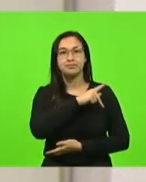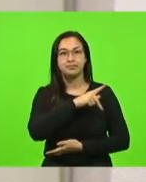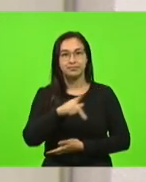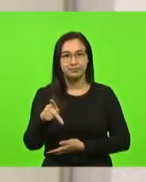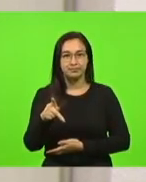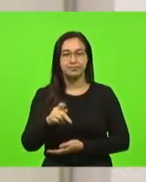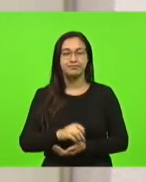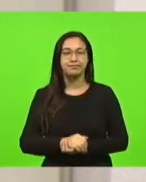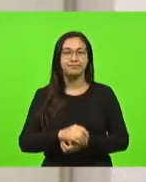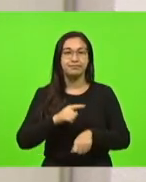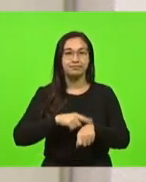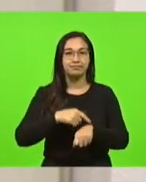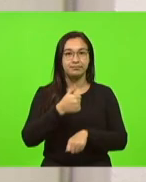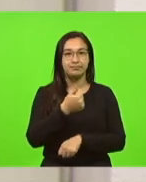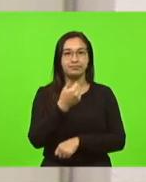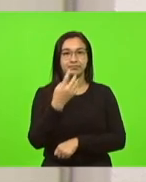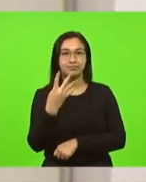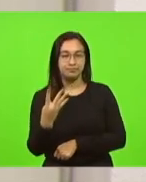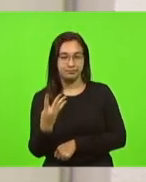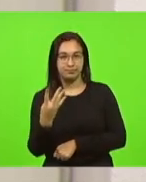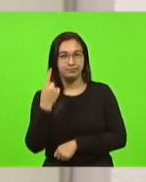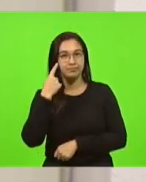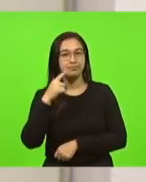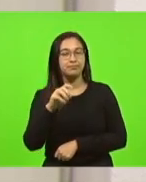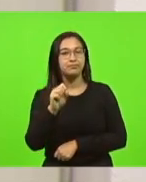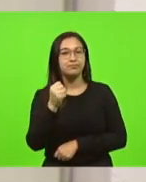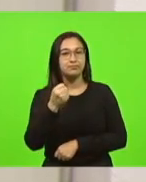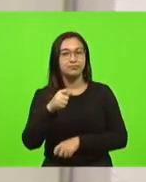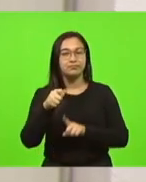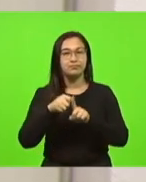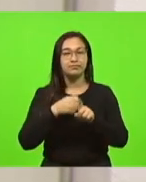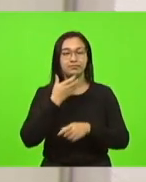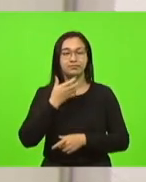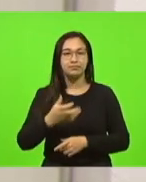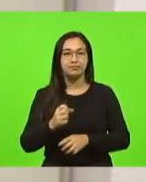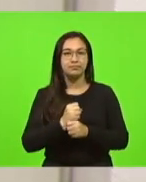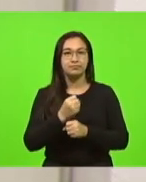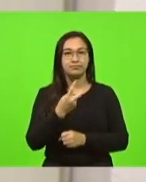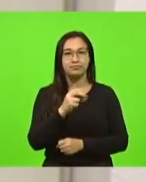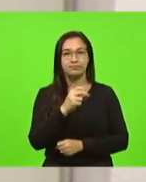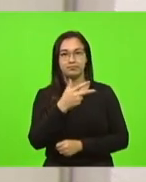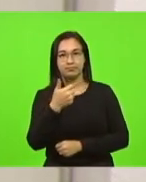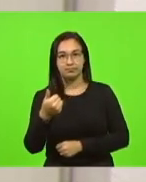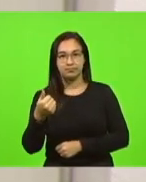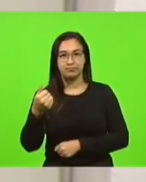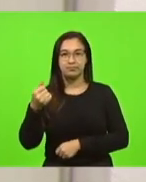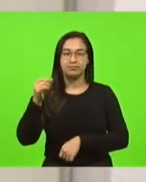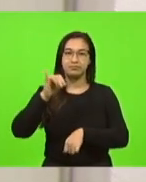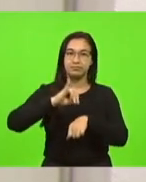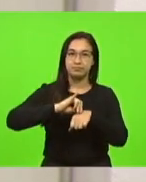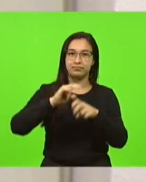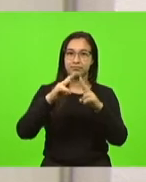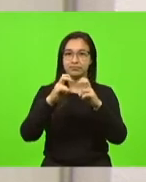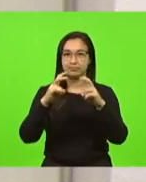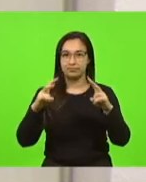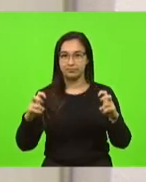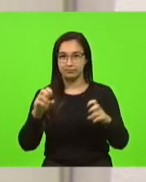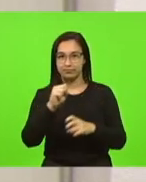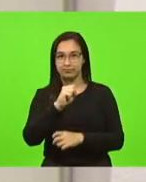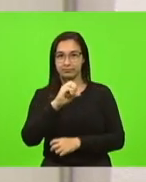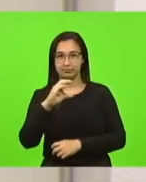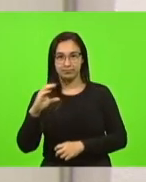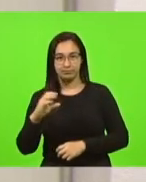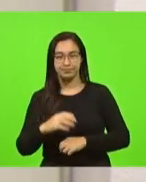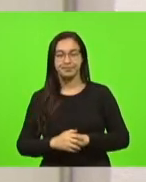Às 14 horas do dia 8 do mês de dezembro de 2021, nesta cidade de Florianópolis, reuniu-se a